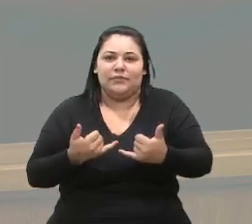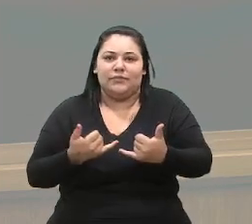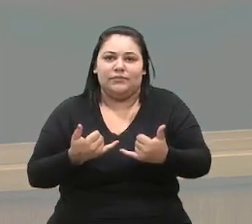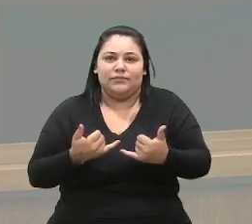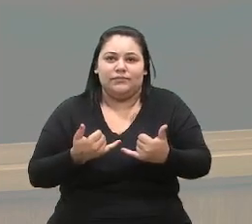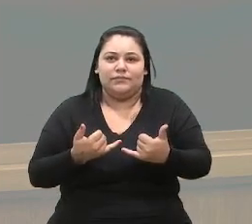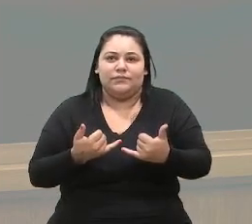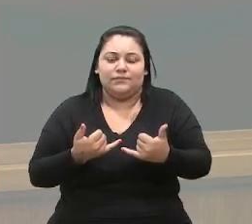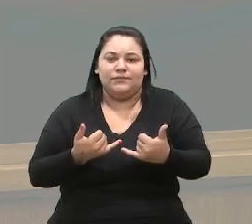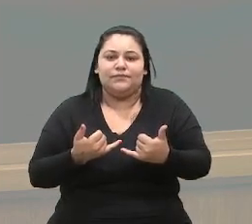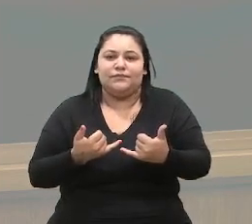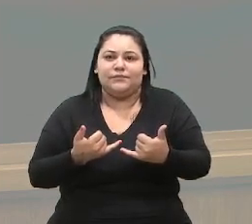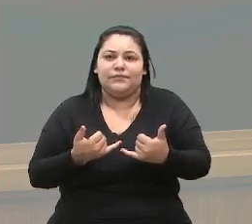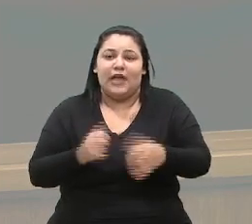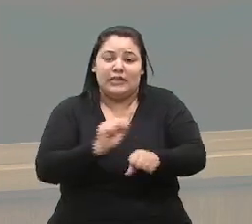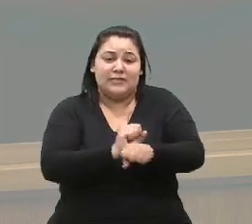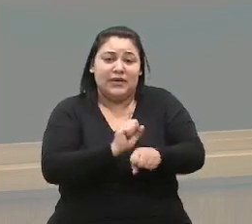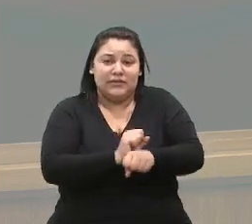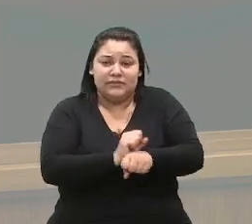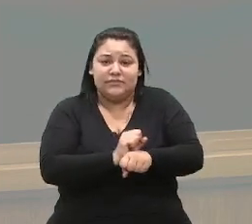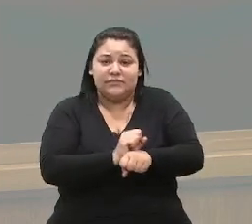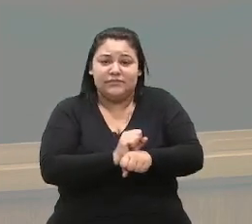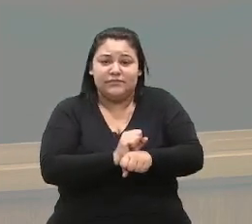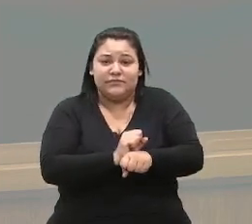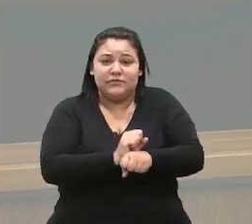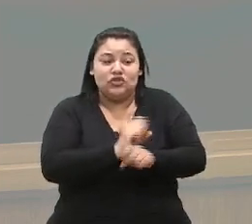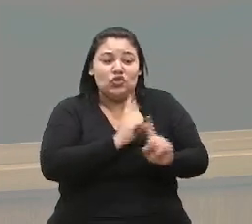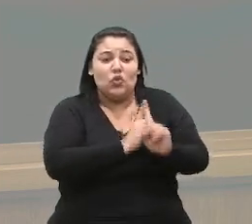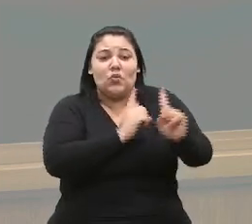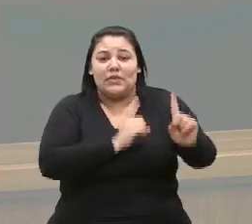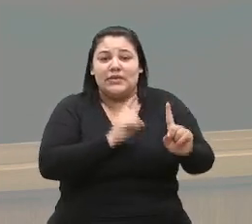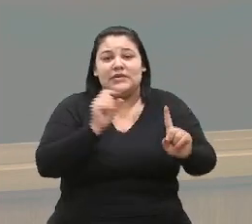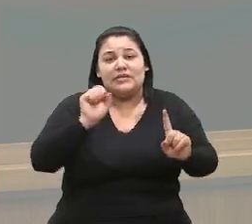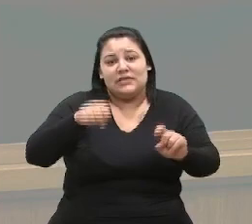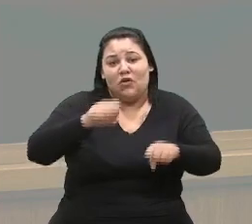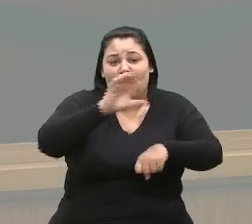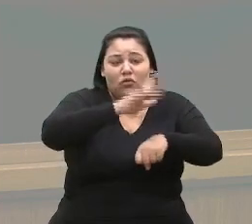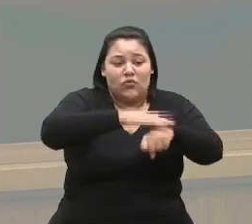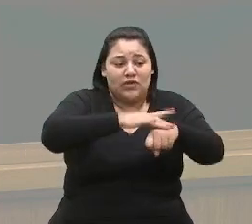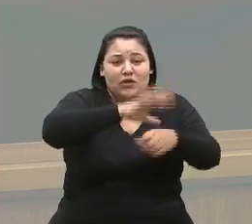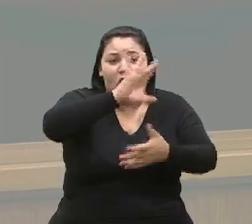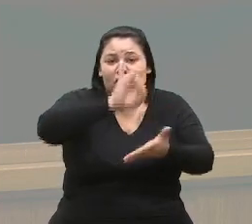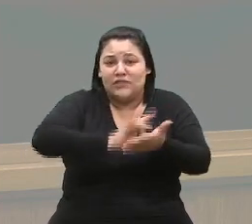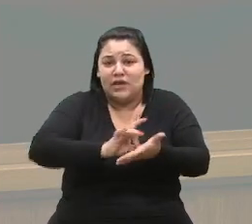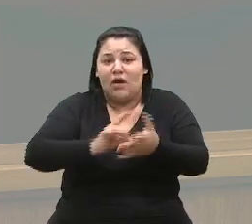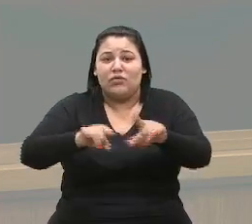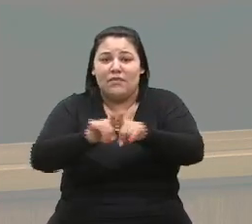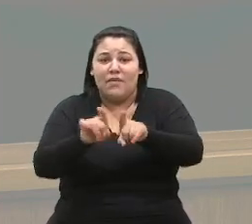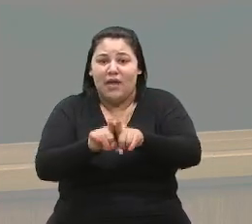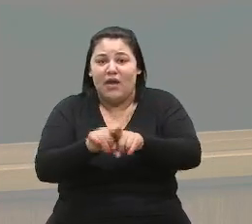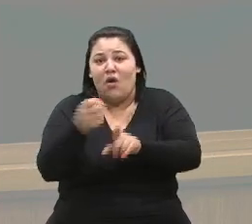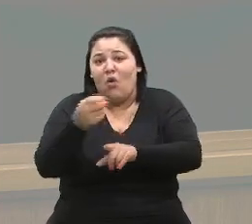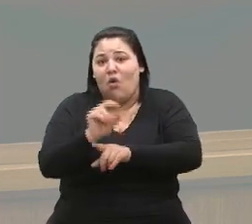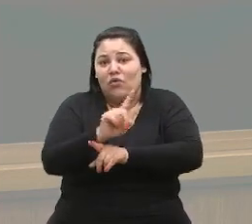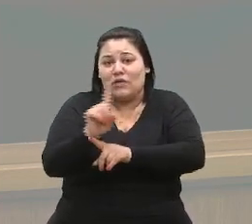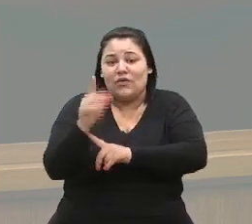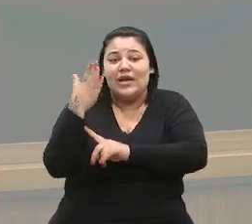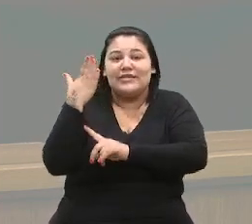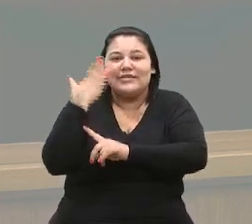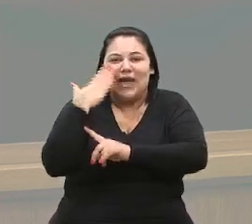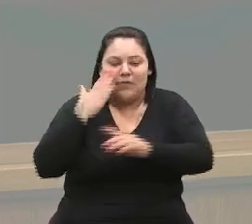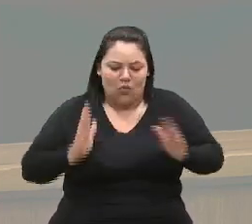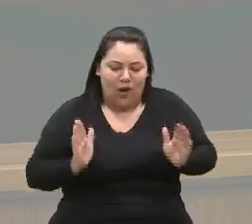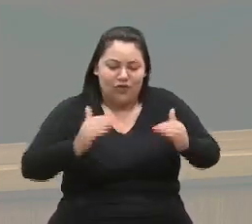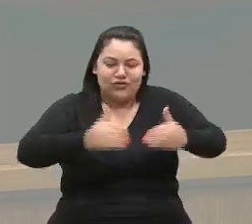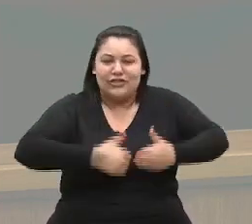investigação, esperando diagnóstico. A gente sabe que a questão do autismo na nossa sociedade ainda tem muito problema de